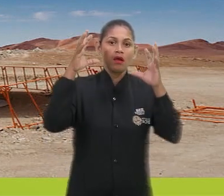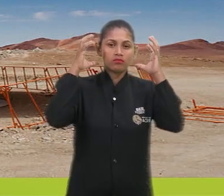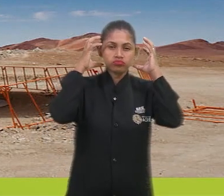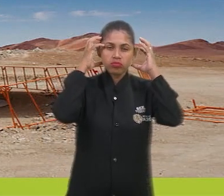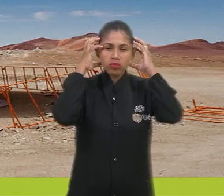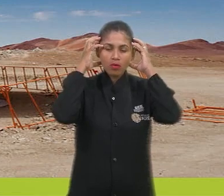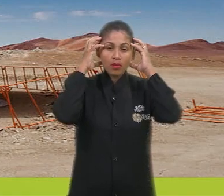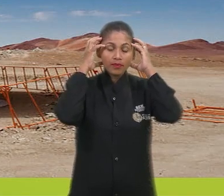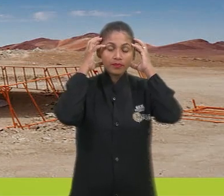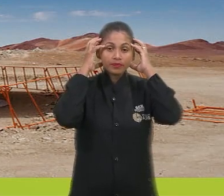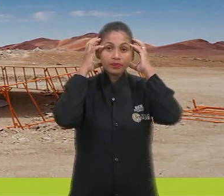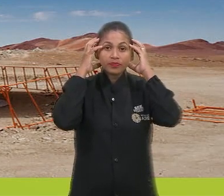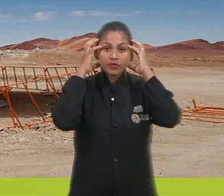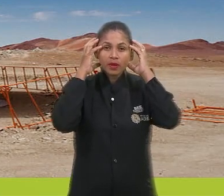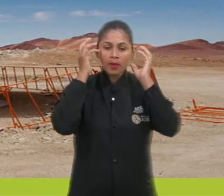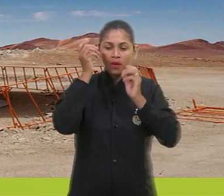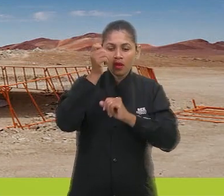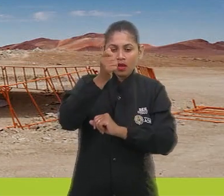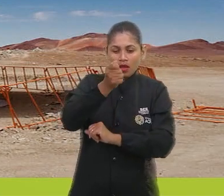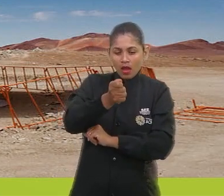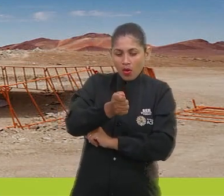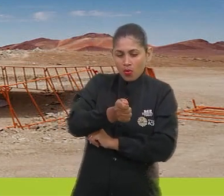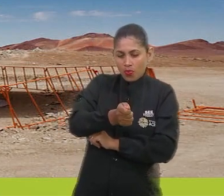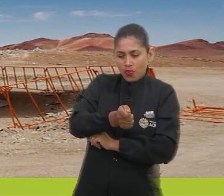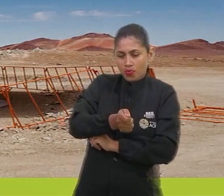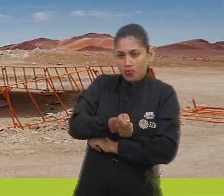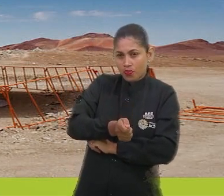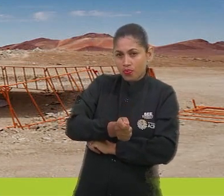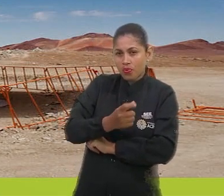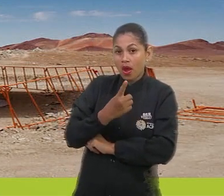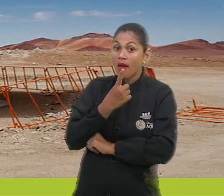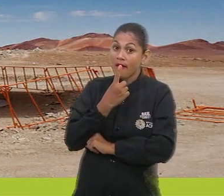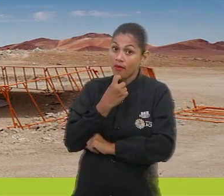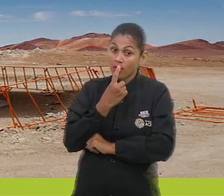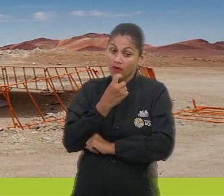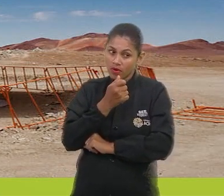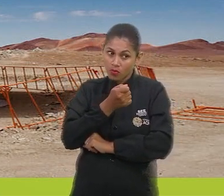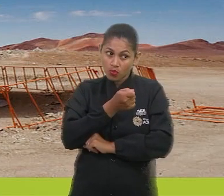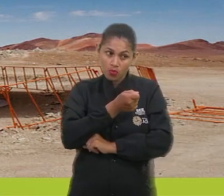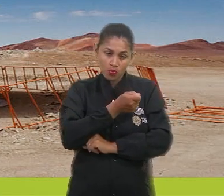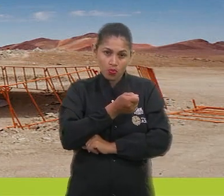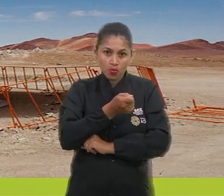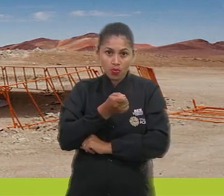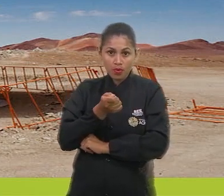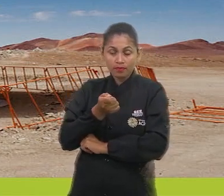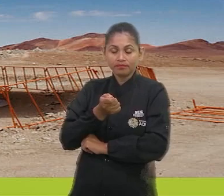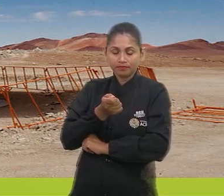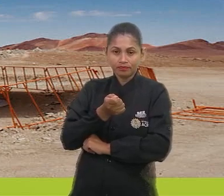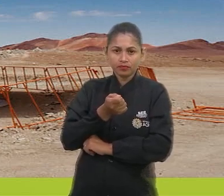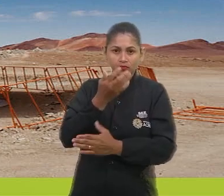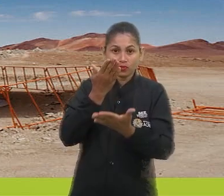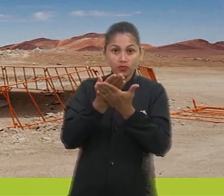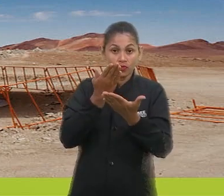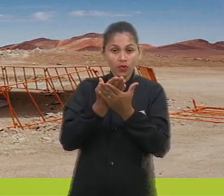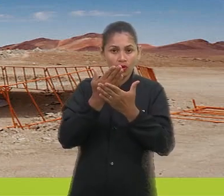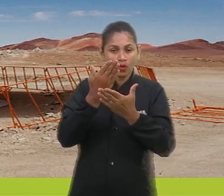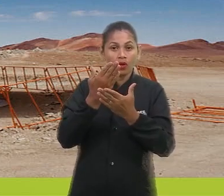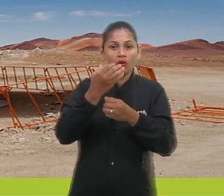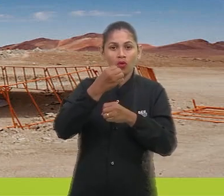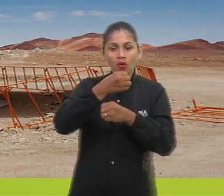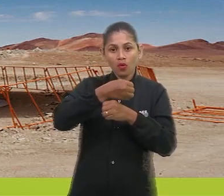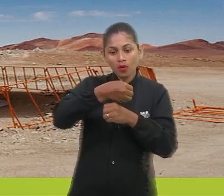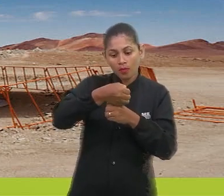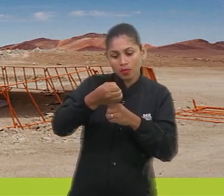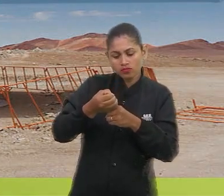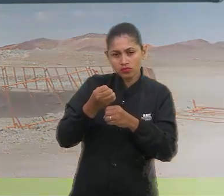de infravermelho, ele vai estudar aquelas principais moléculas que podem aparecer lá